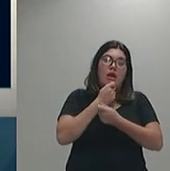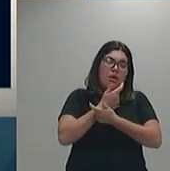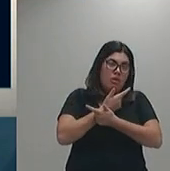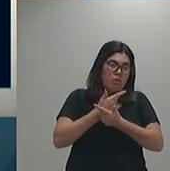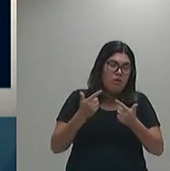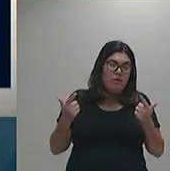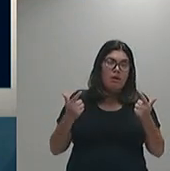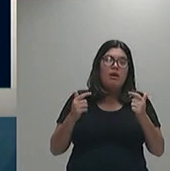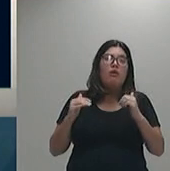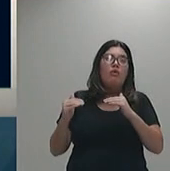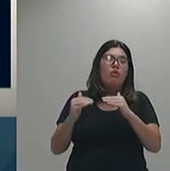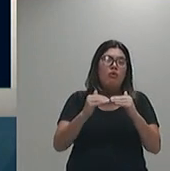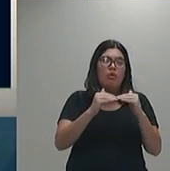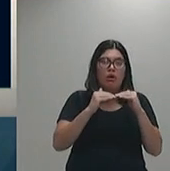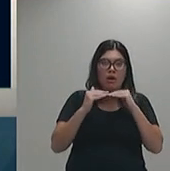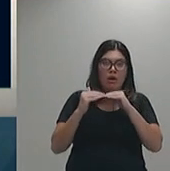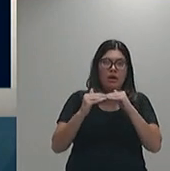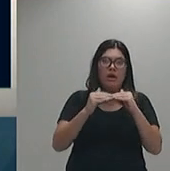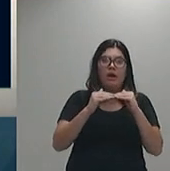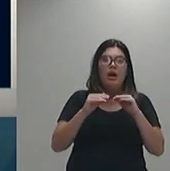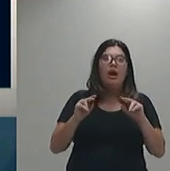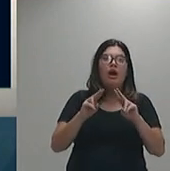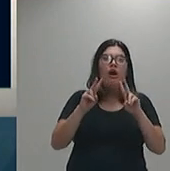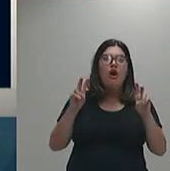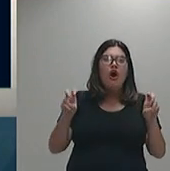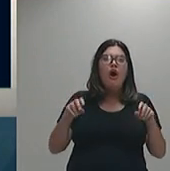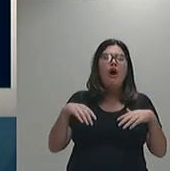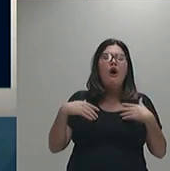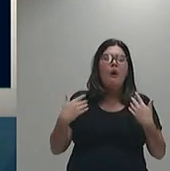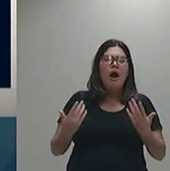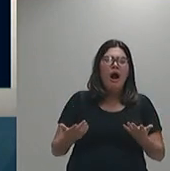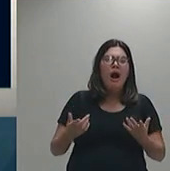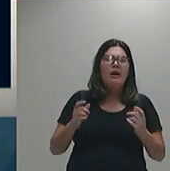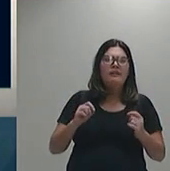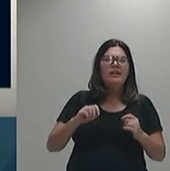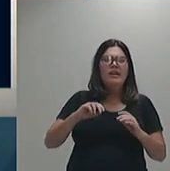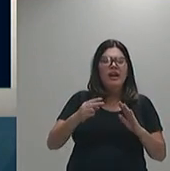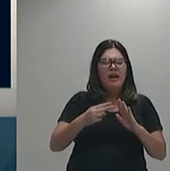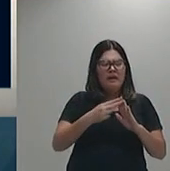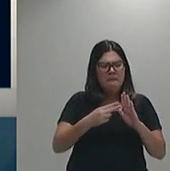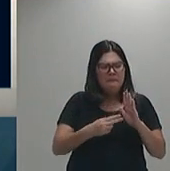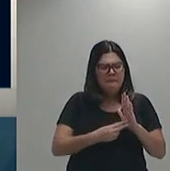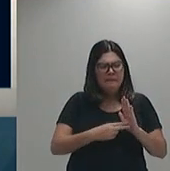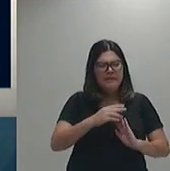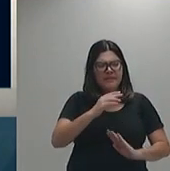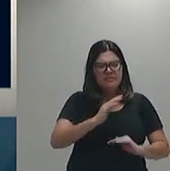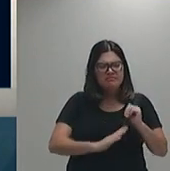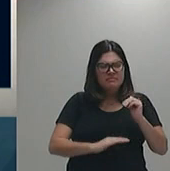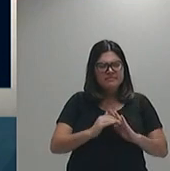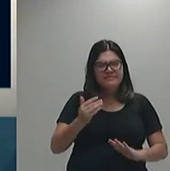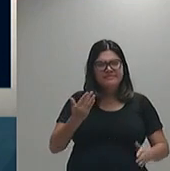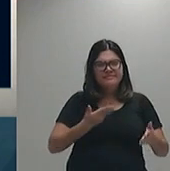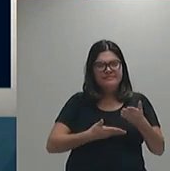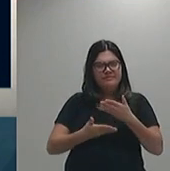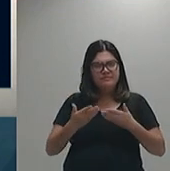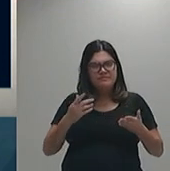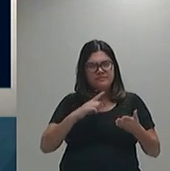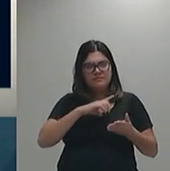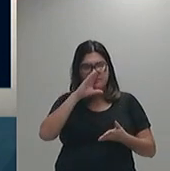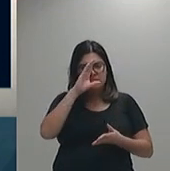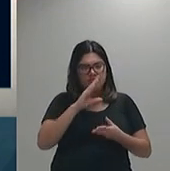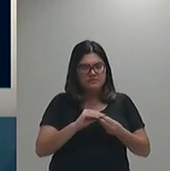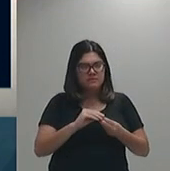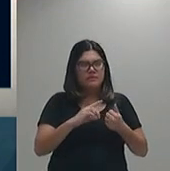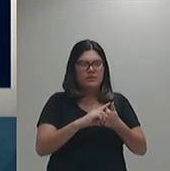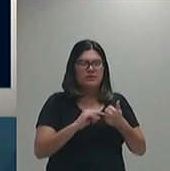uniformidade a respeito de qual seria a norma aplicável hora se considera o artigo 30 da